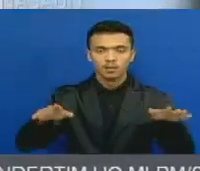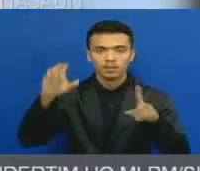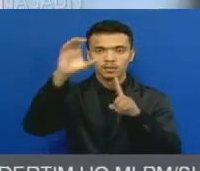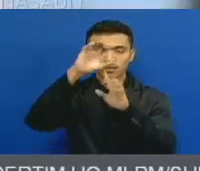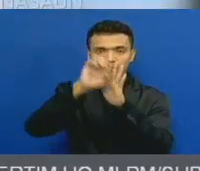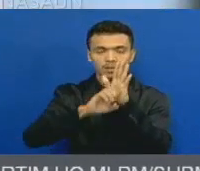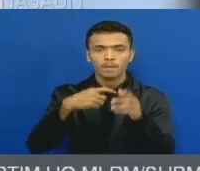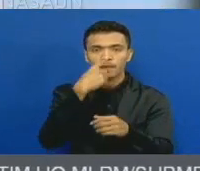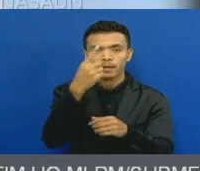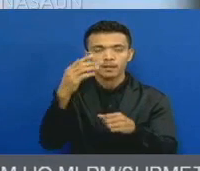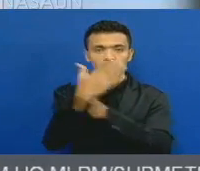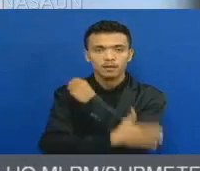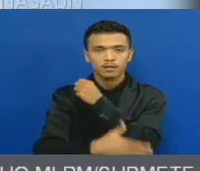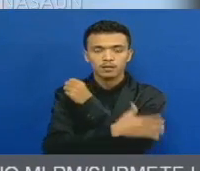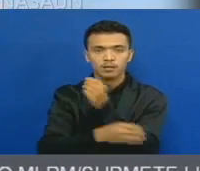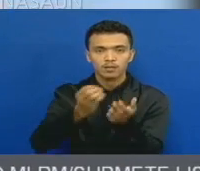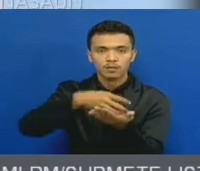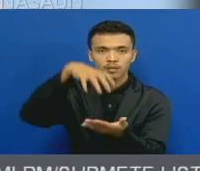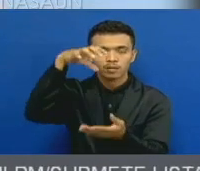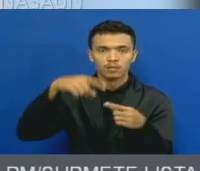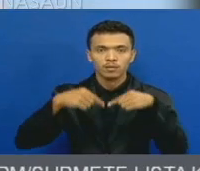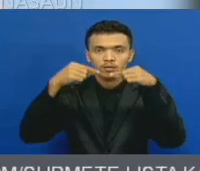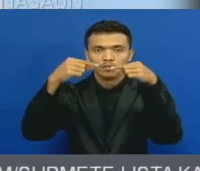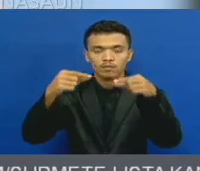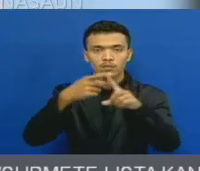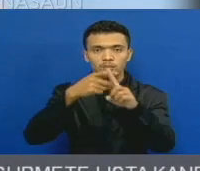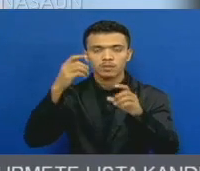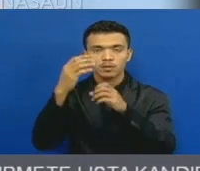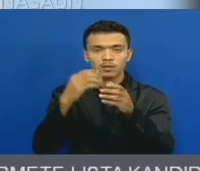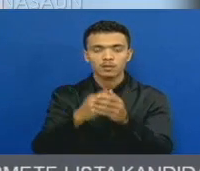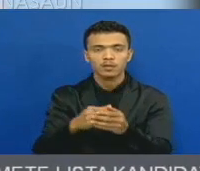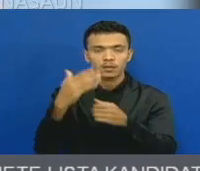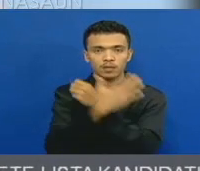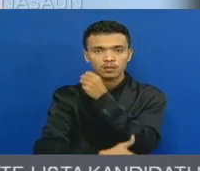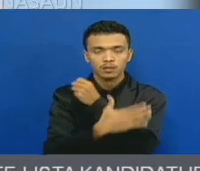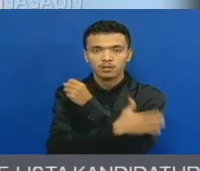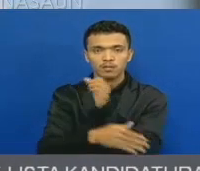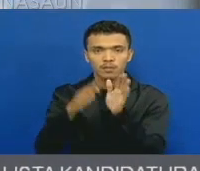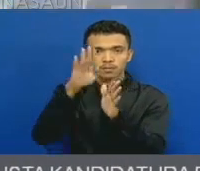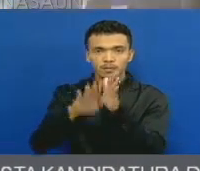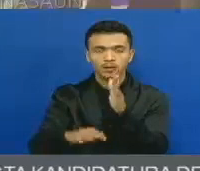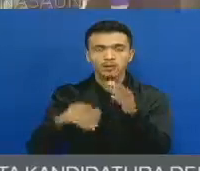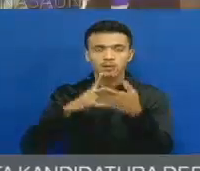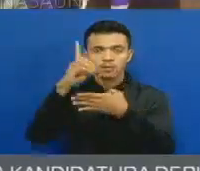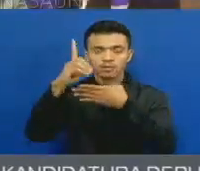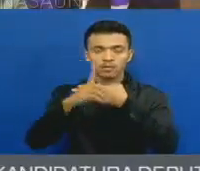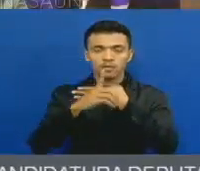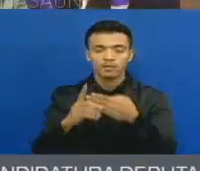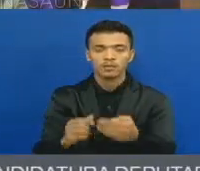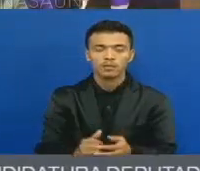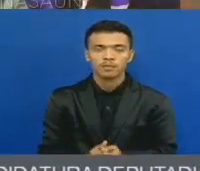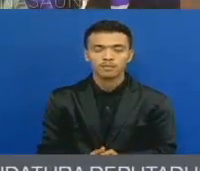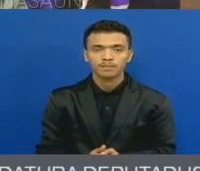questiona nação rico Sira Nebe Lafo perdão para dívidas Nebe Rússia nação menos desenvolvimento. Manuel Guzmão, Domingos de